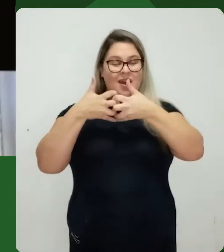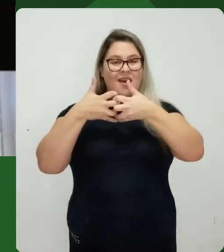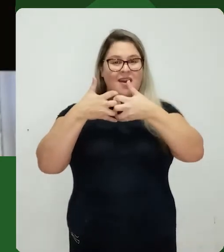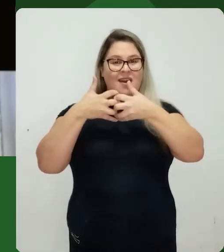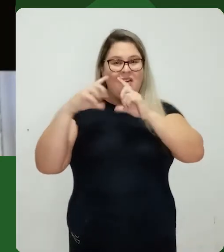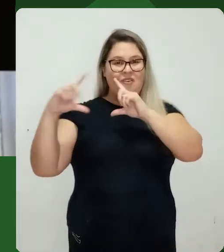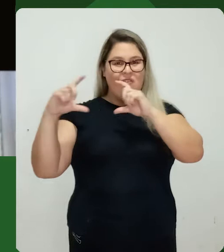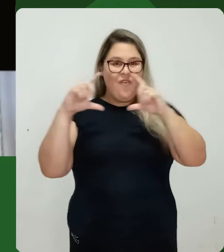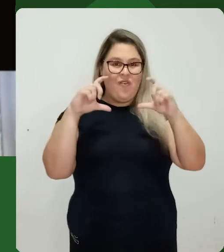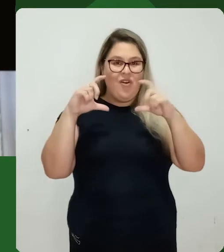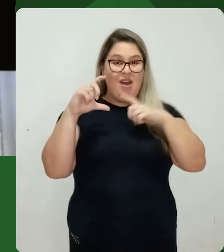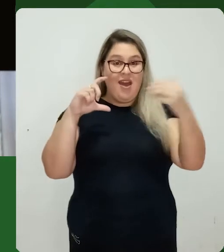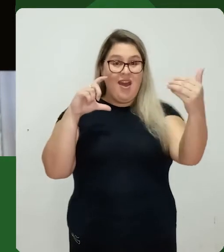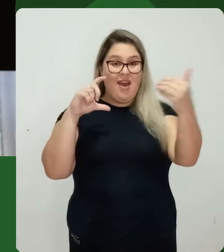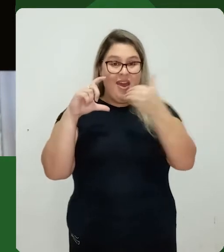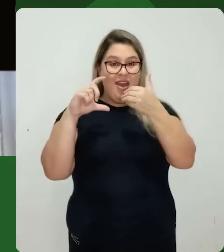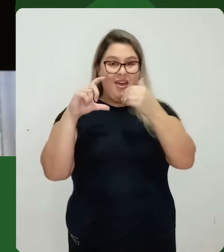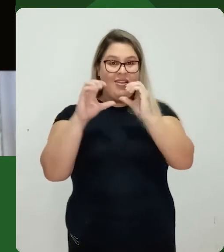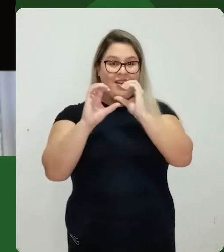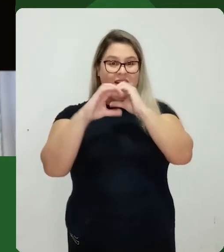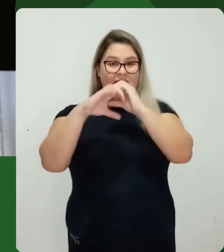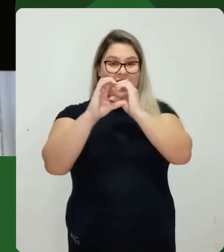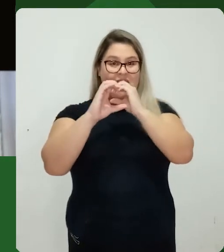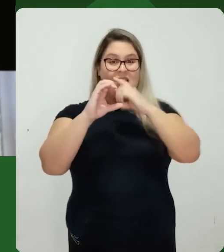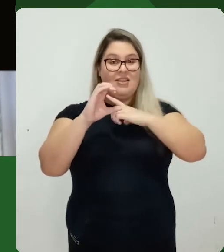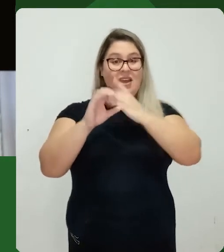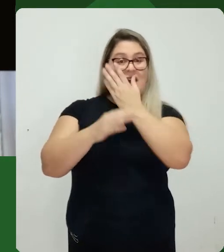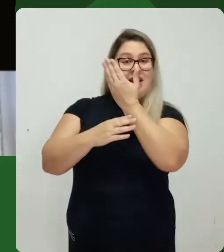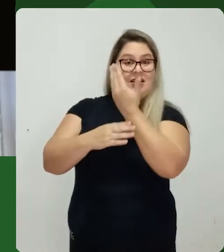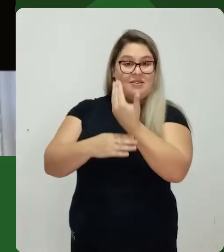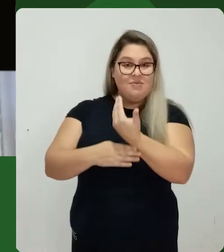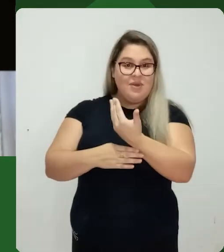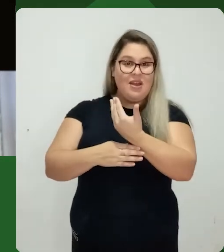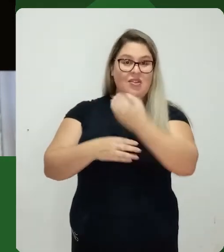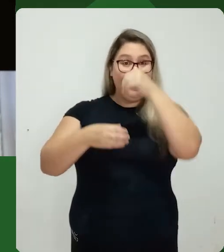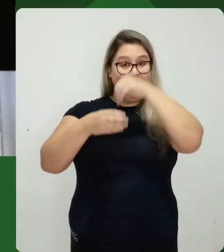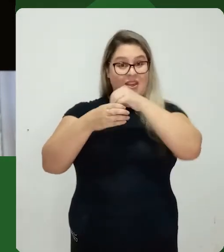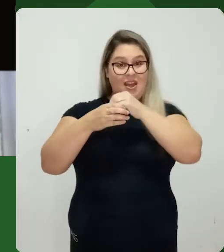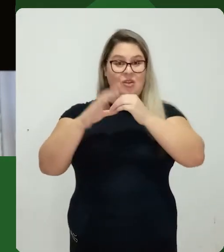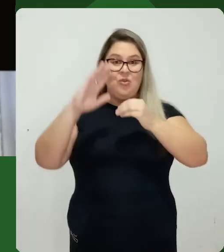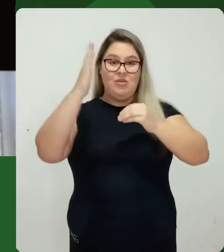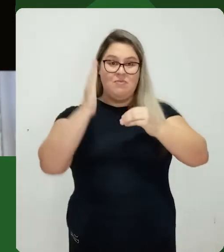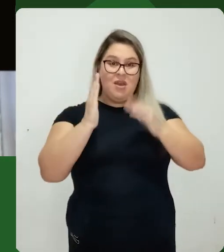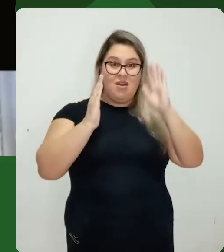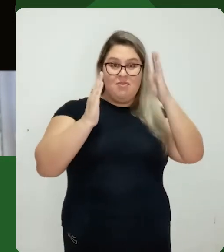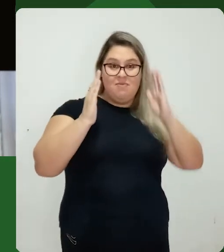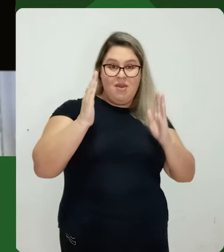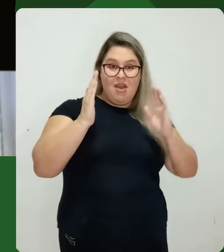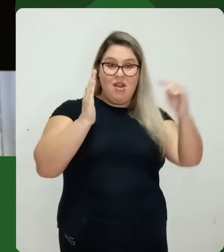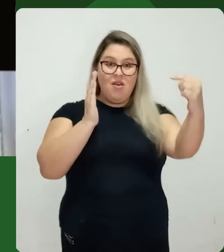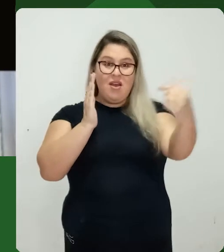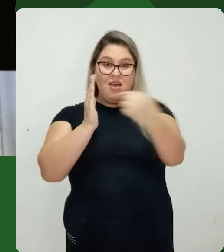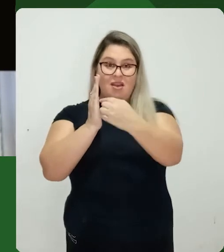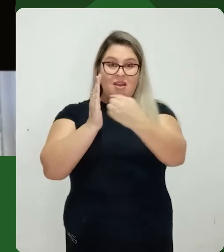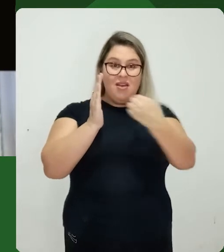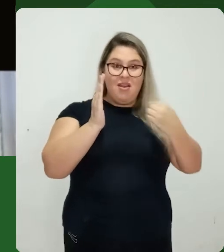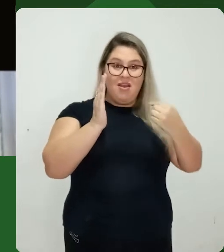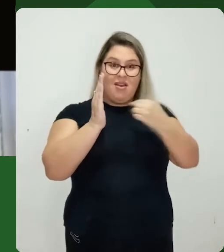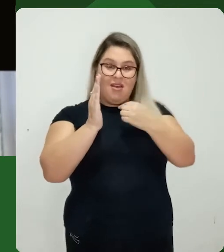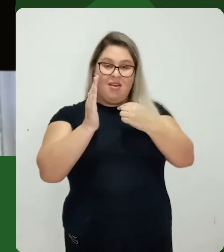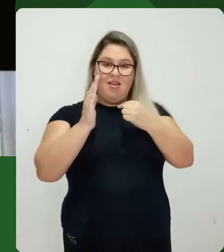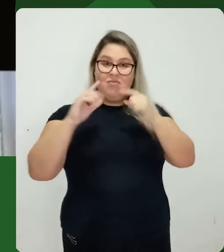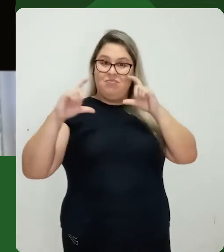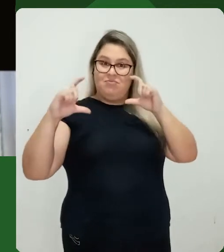dentro dessa máquina, né? Ela vai entrar aqui pelas lentes, existe um jogo de espelhos aqui por dentro e ela vai